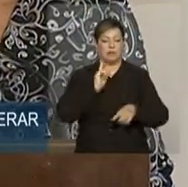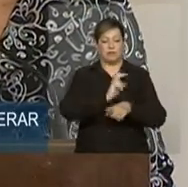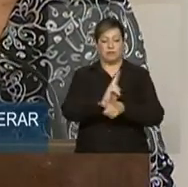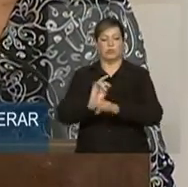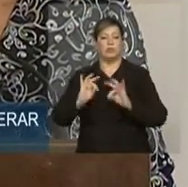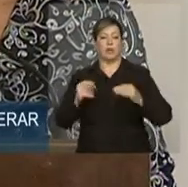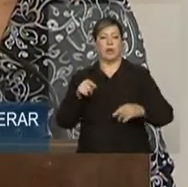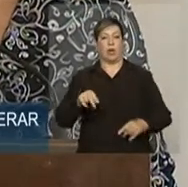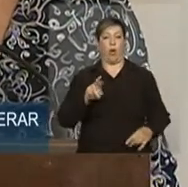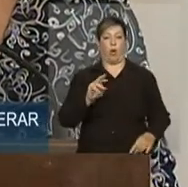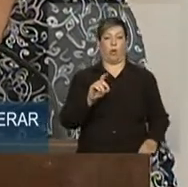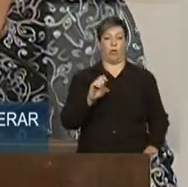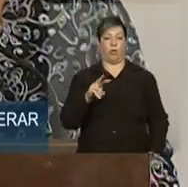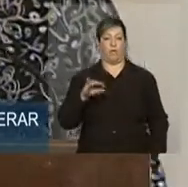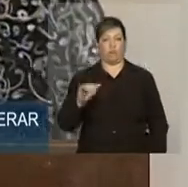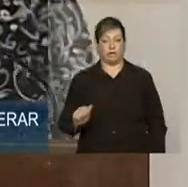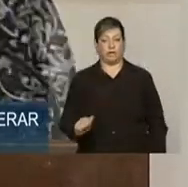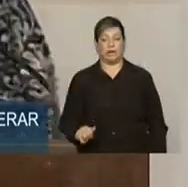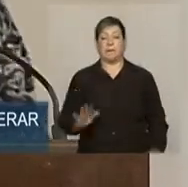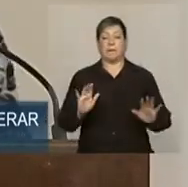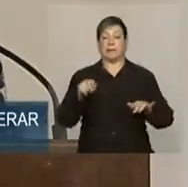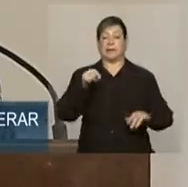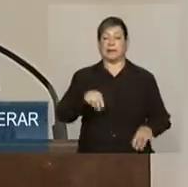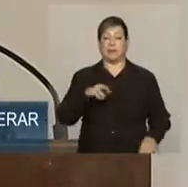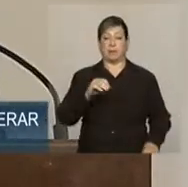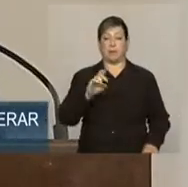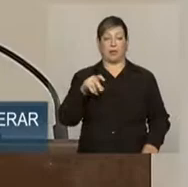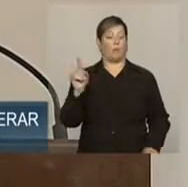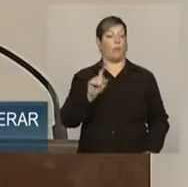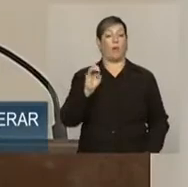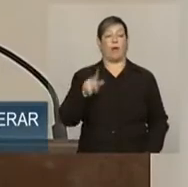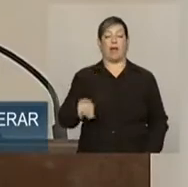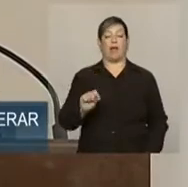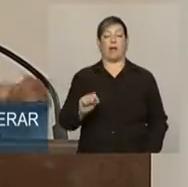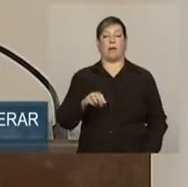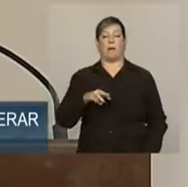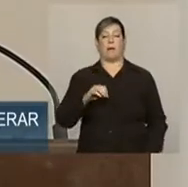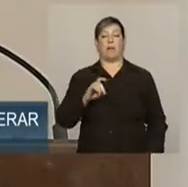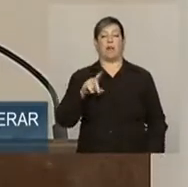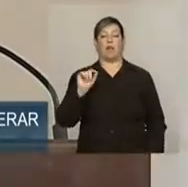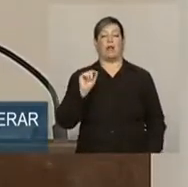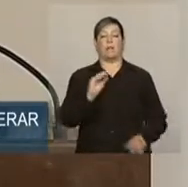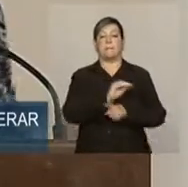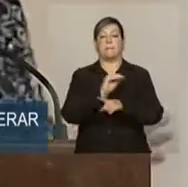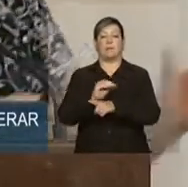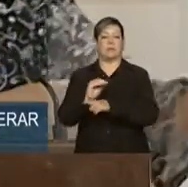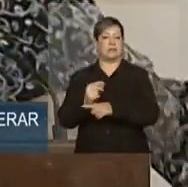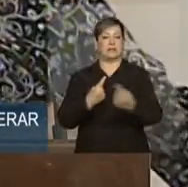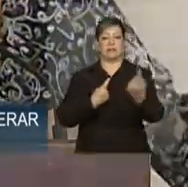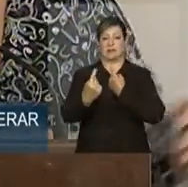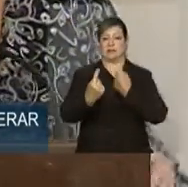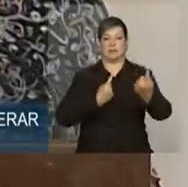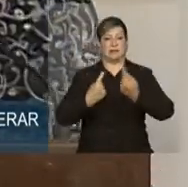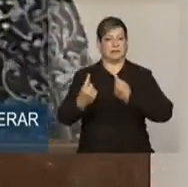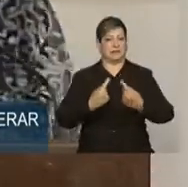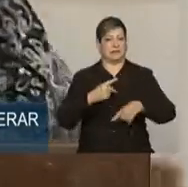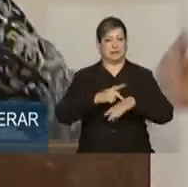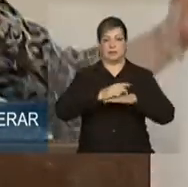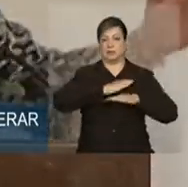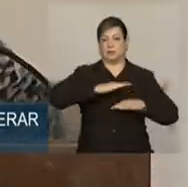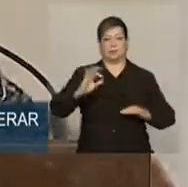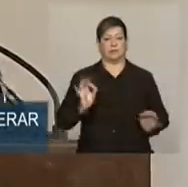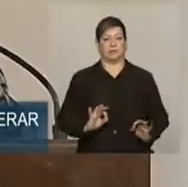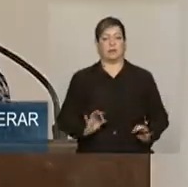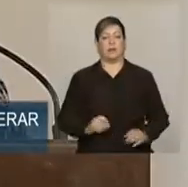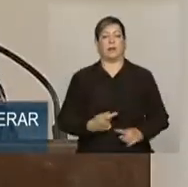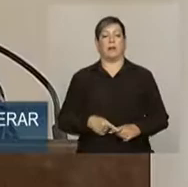grande vantagem é que esse modelo não é um modelo de manutenção de estradas, que era o modelo